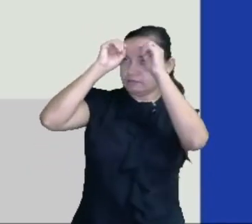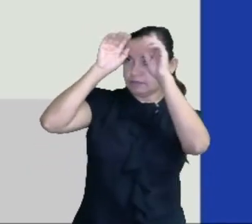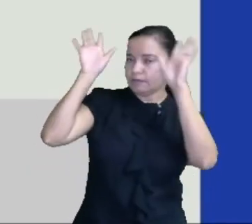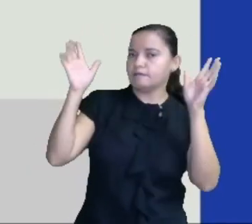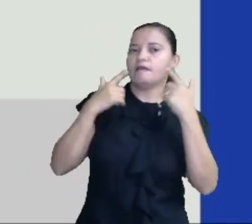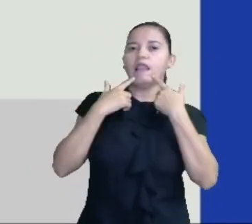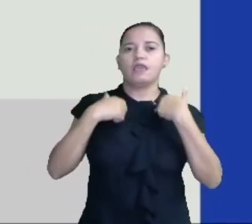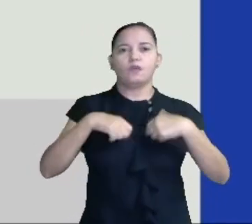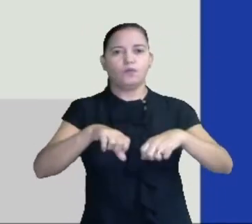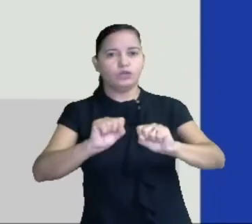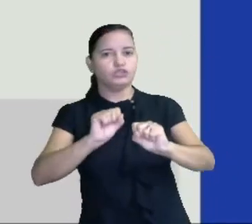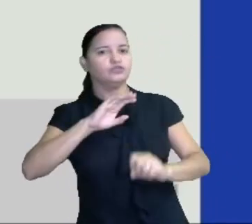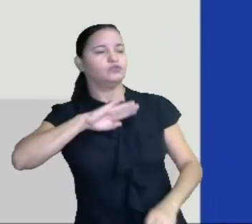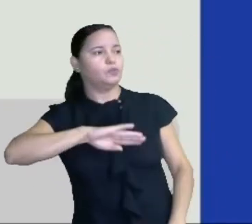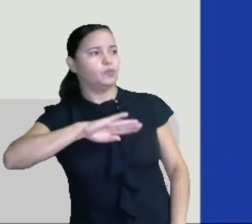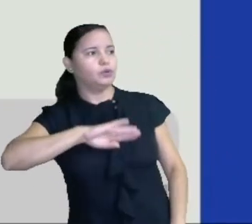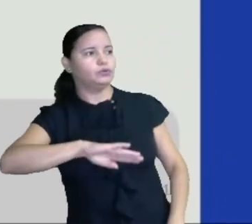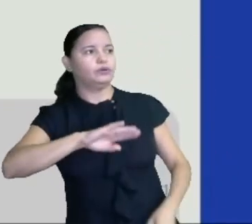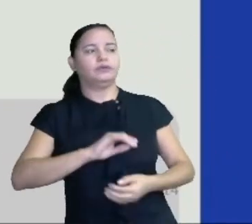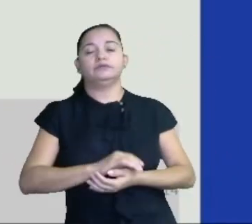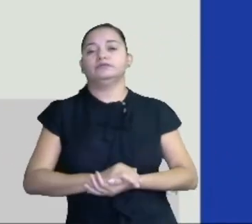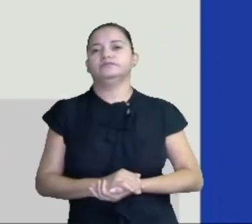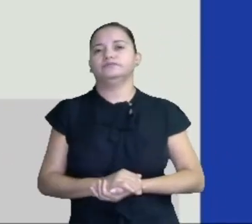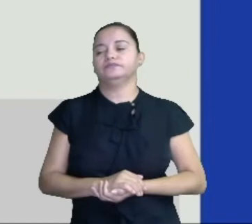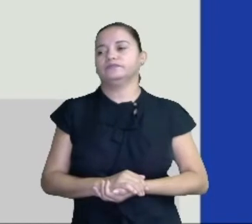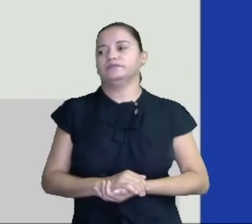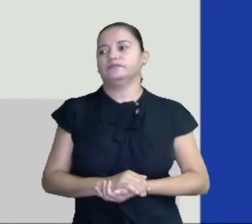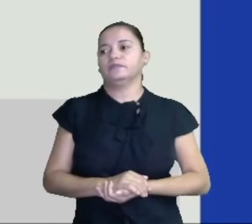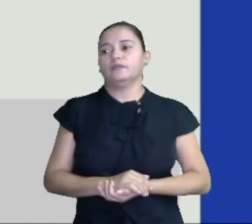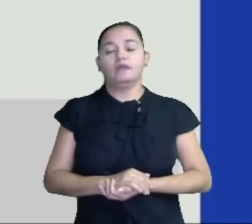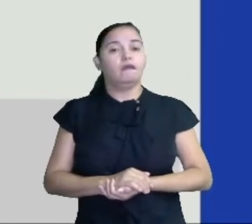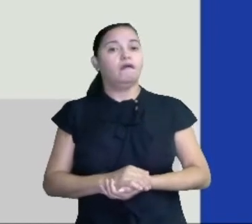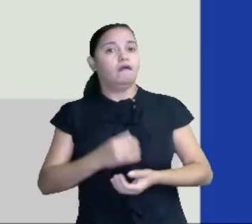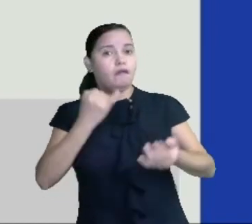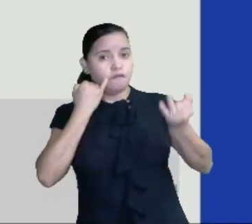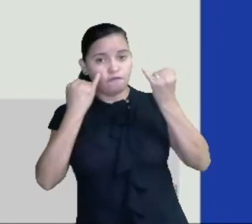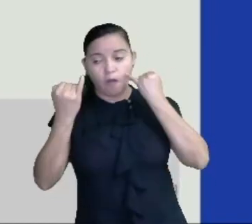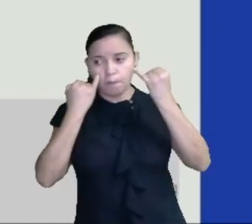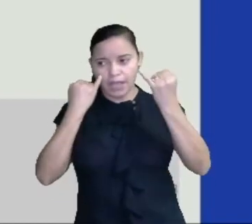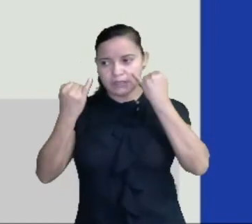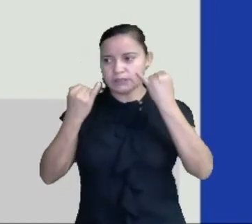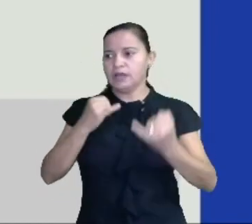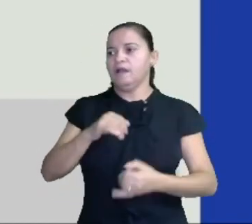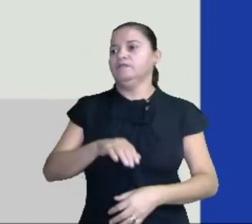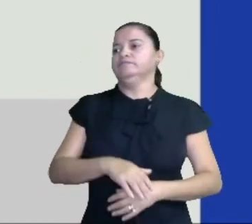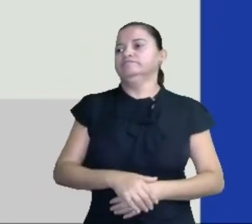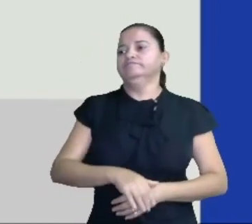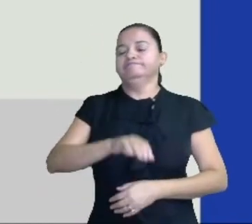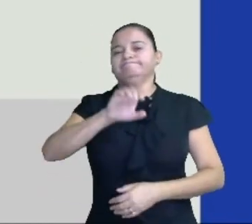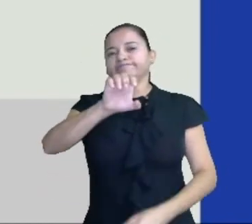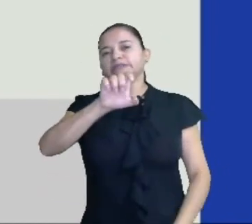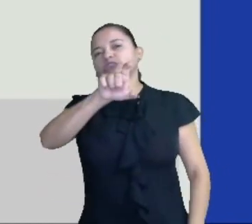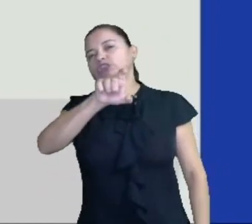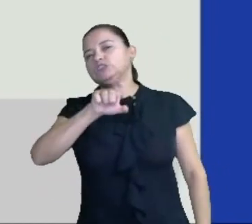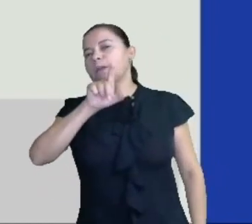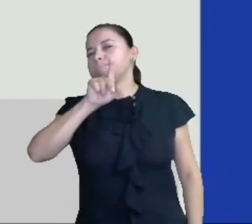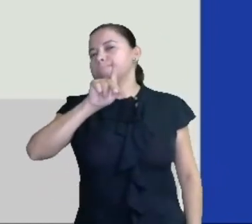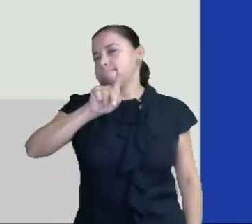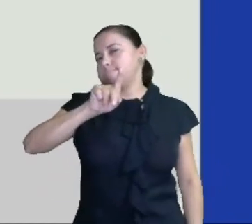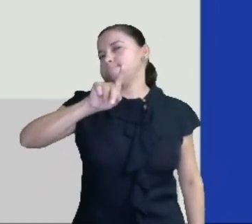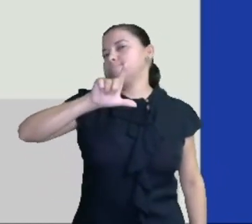linguístico da nossa língua portuguesa. As informações explícitas são evidentes, elas